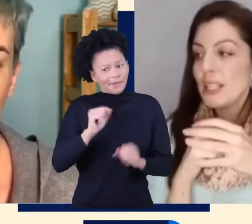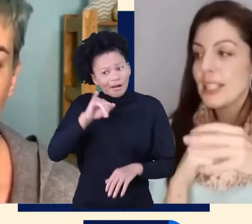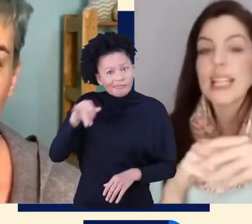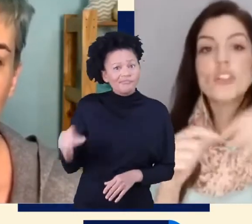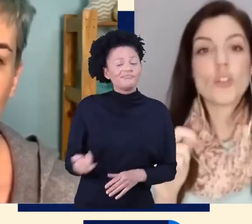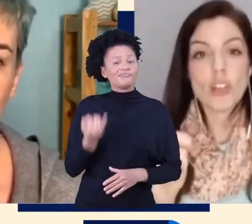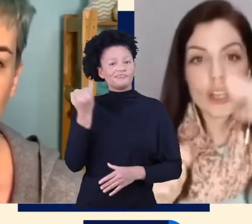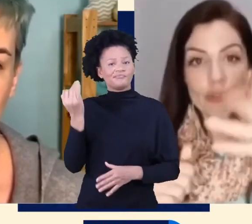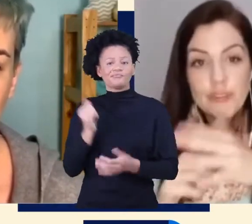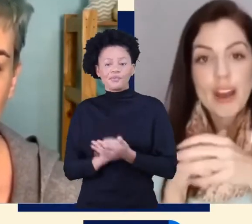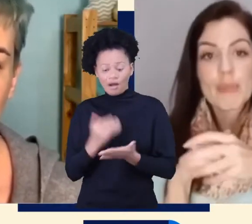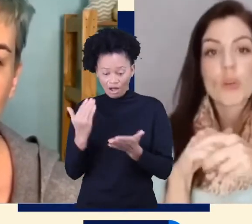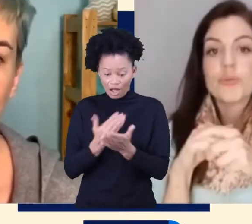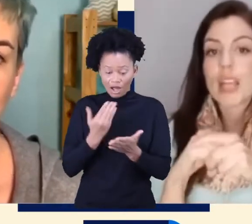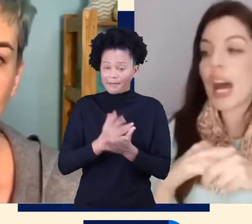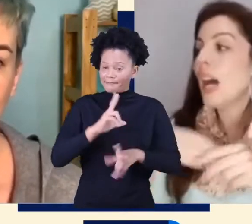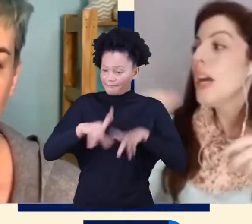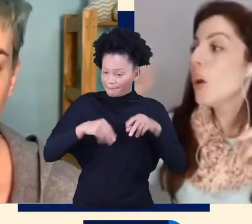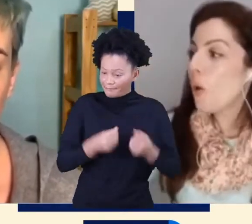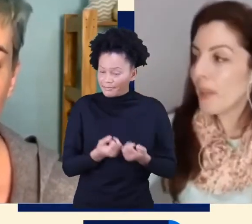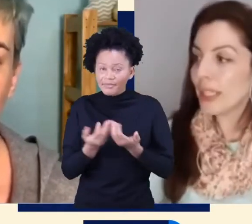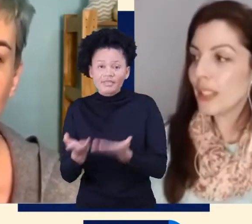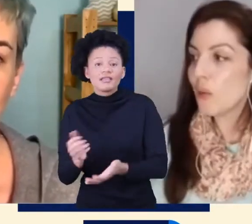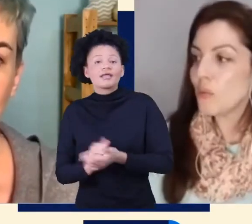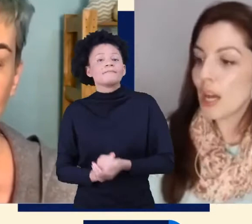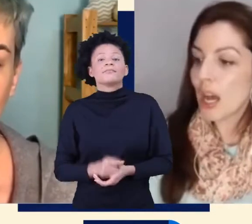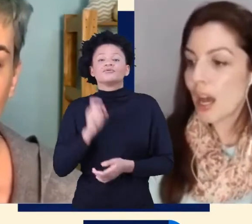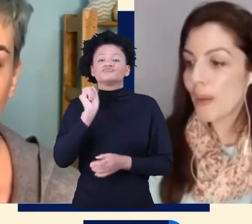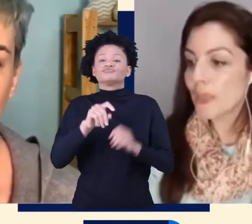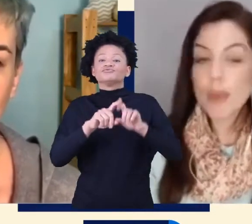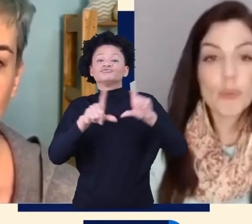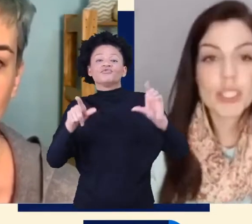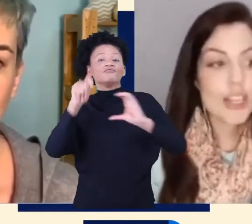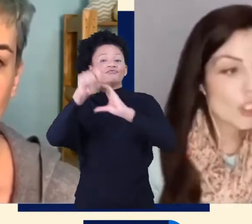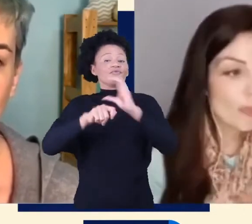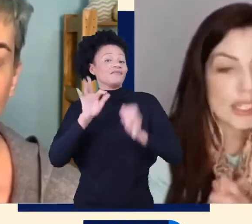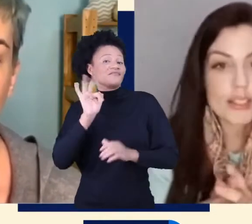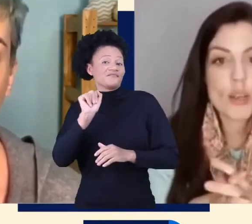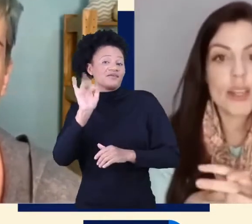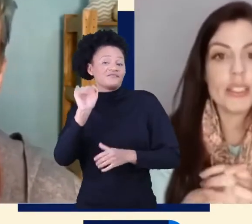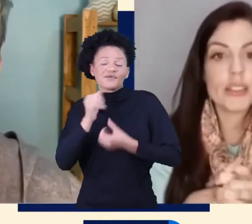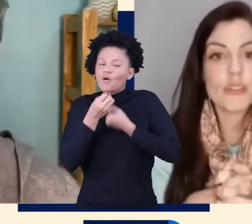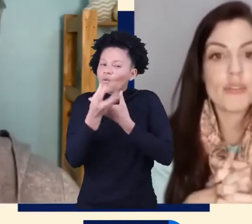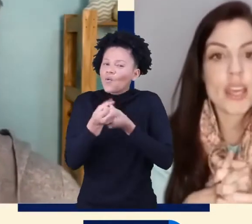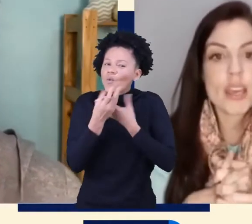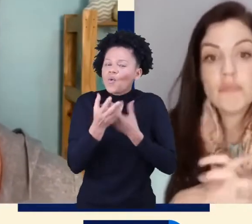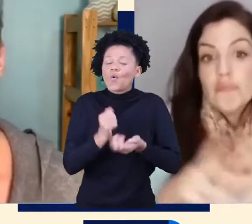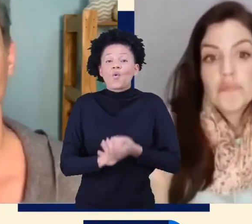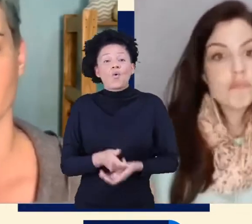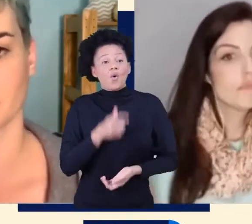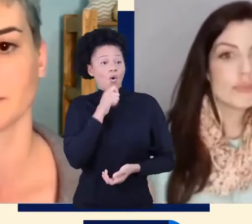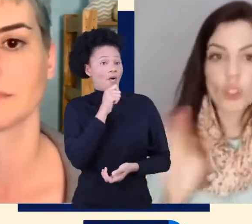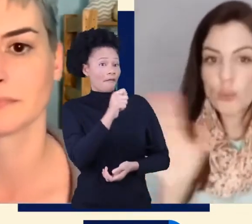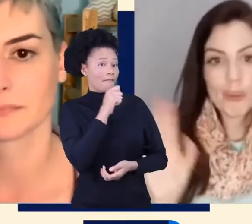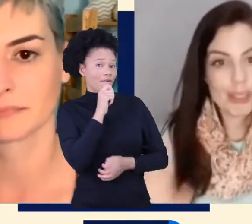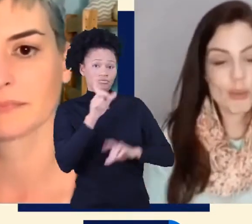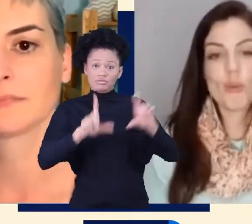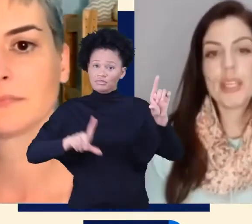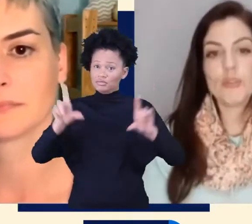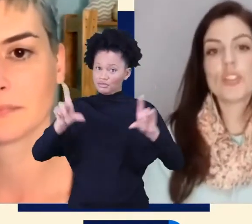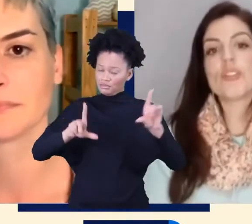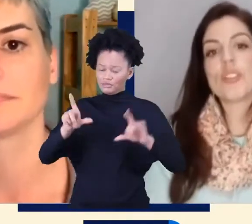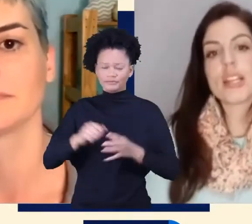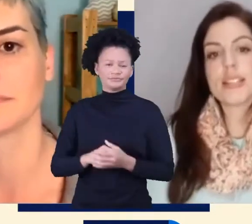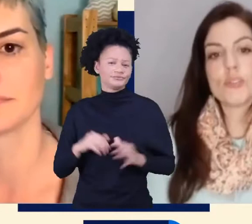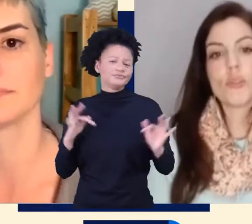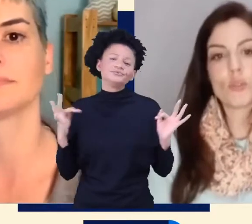livro de presente, coloca a Fafá para contar, comenta uma reportagem que apareceu ali na TV. Todo momento é um